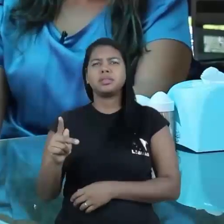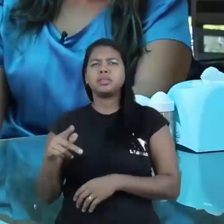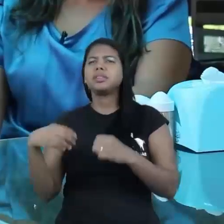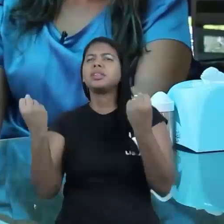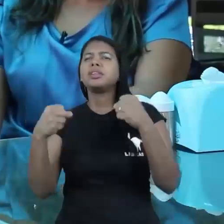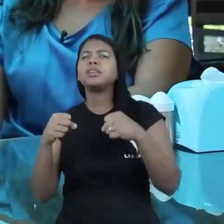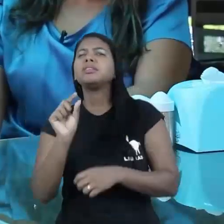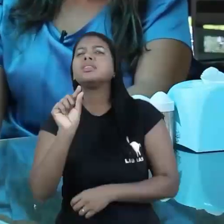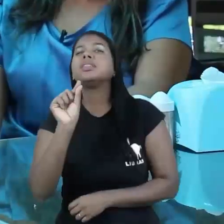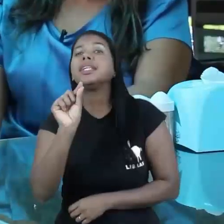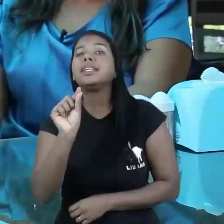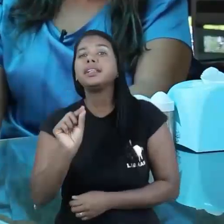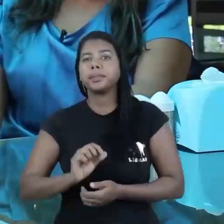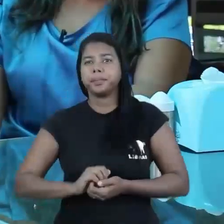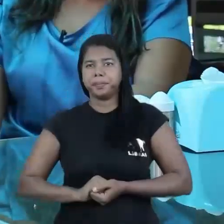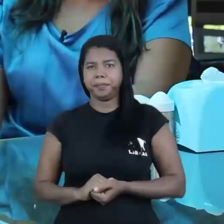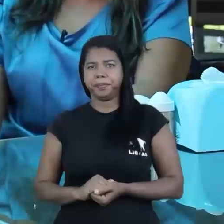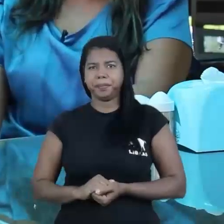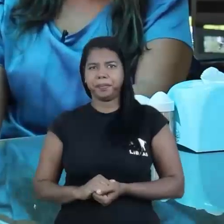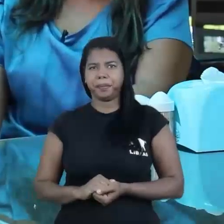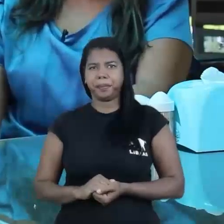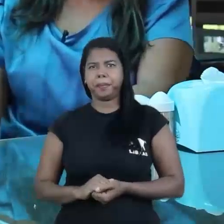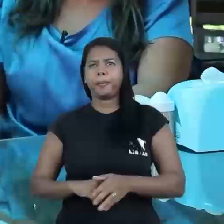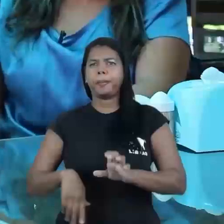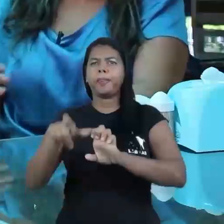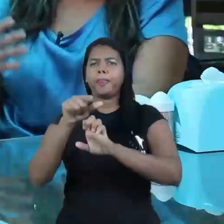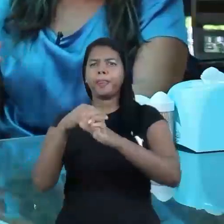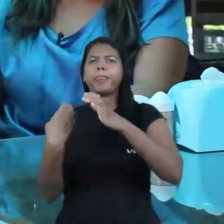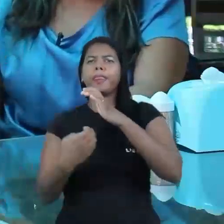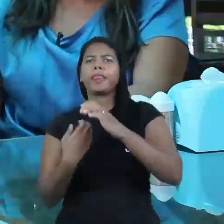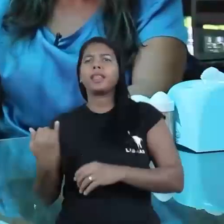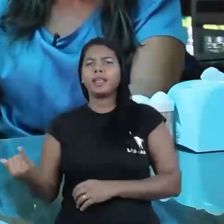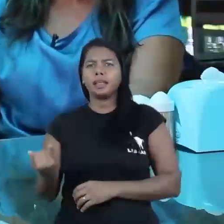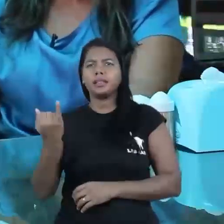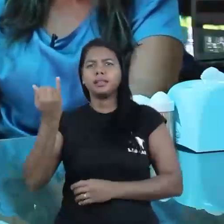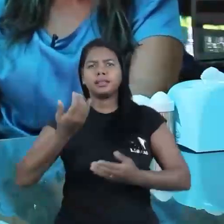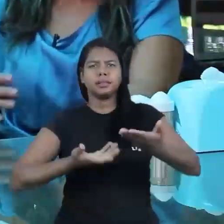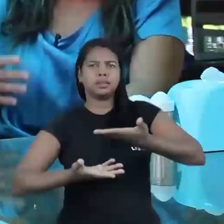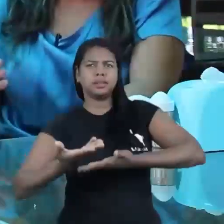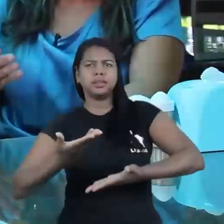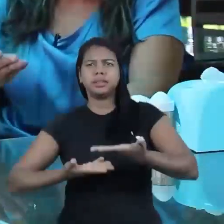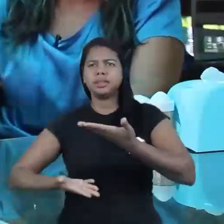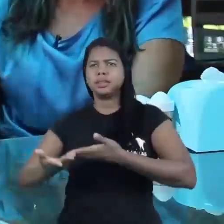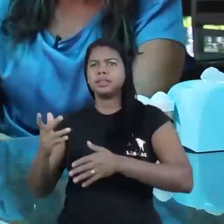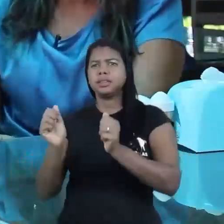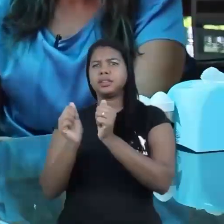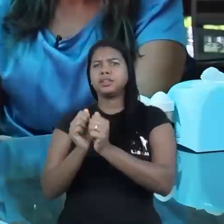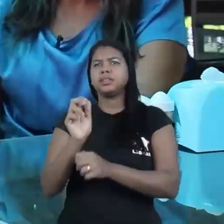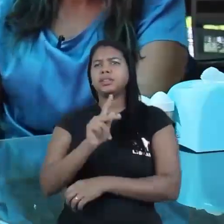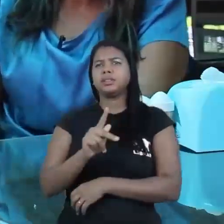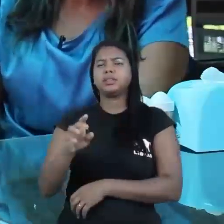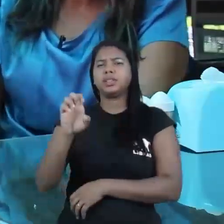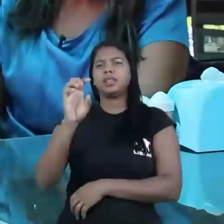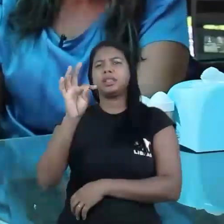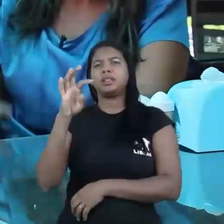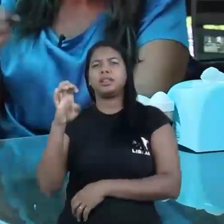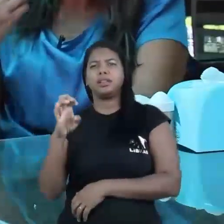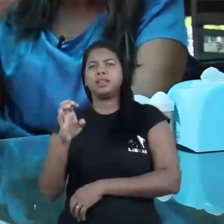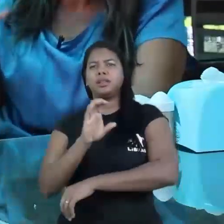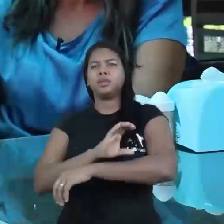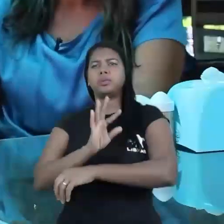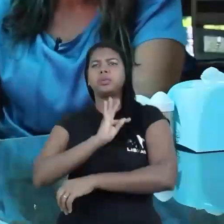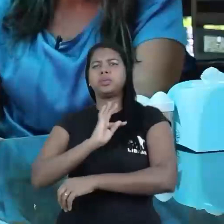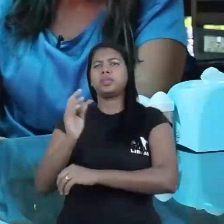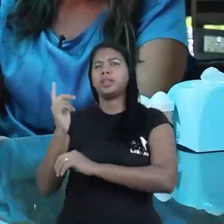quê? Não, eu quero fazer isso e isso. Então, empresa... Bem importante também essa parceria aí com os professores da rede da ETE, né, no curso de administração, para